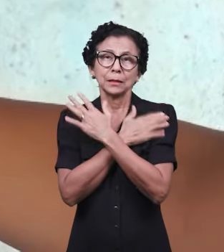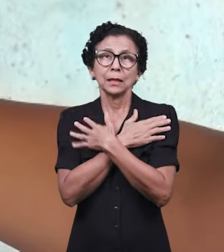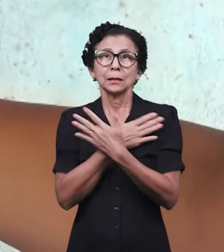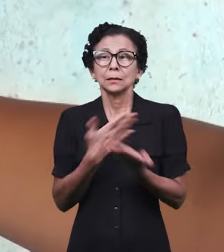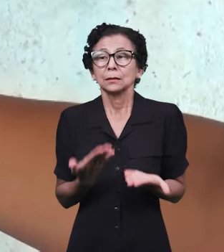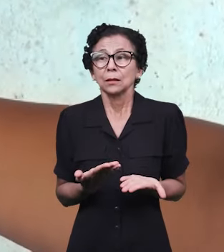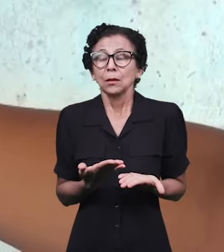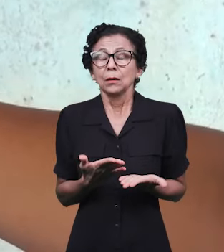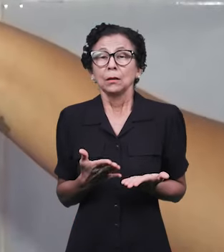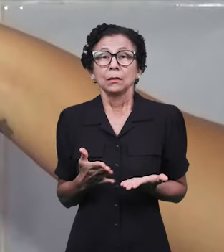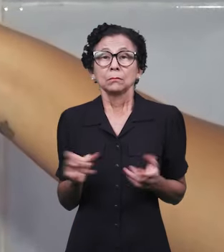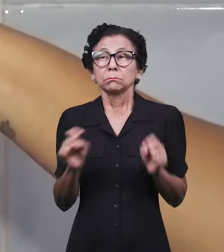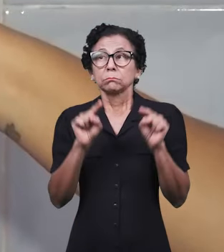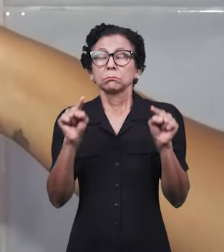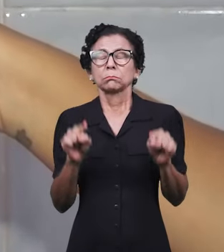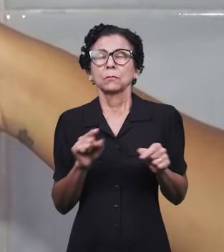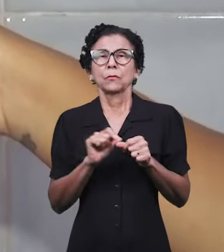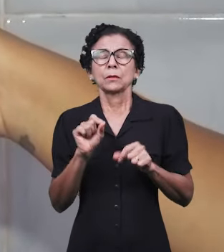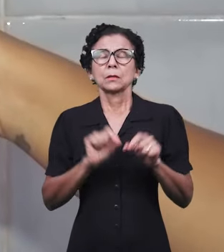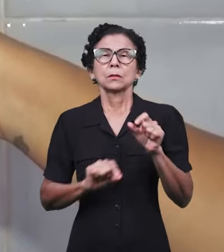muito felizes mesmo. É